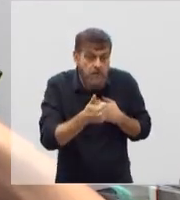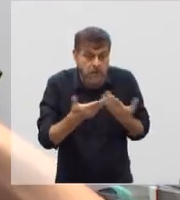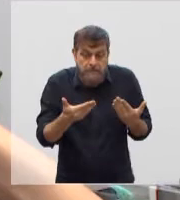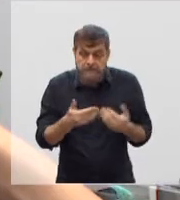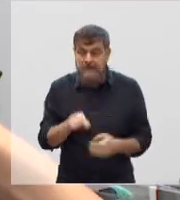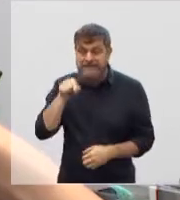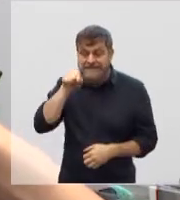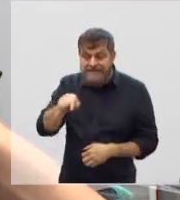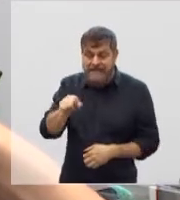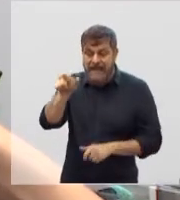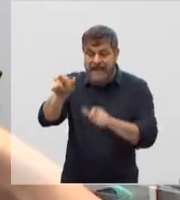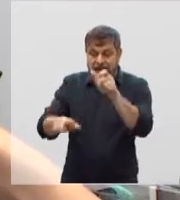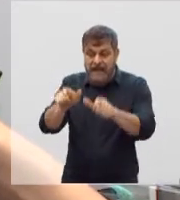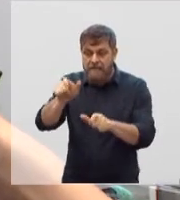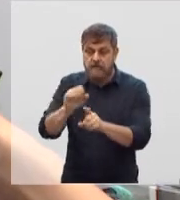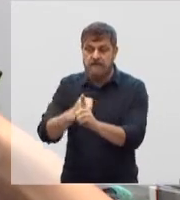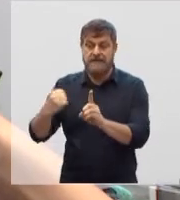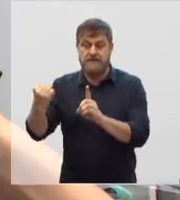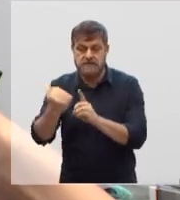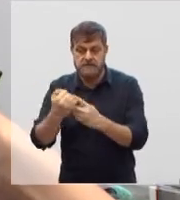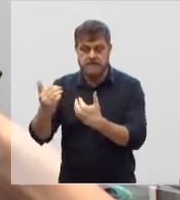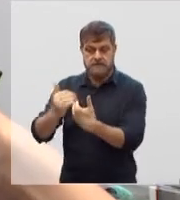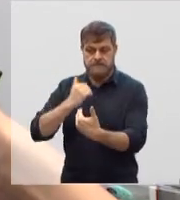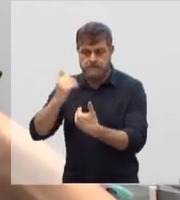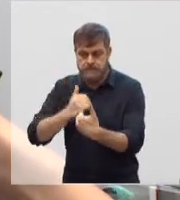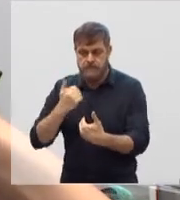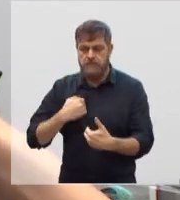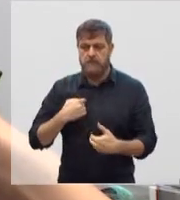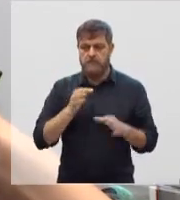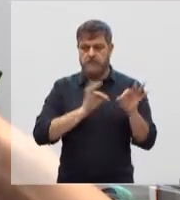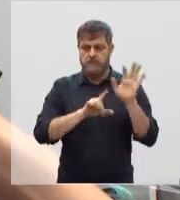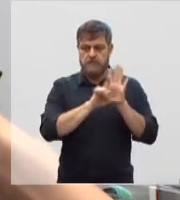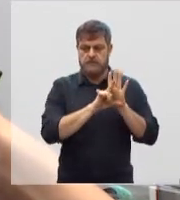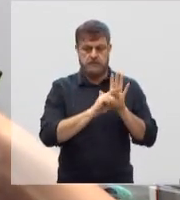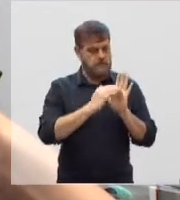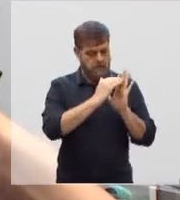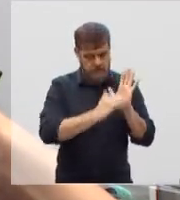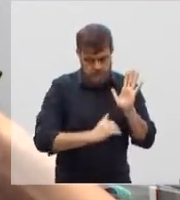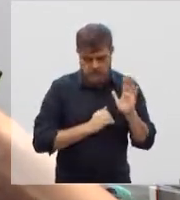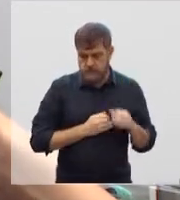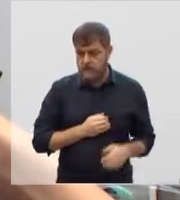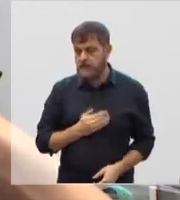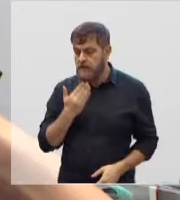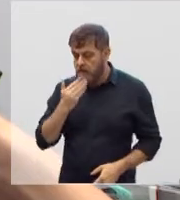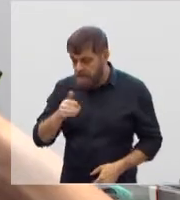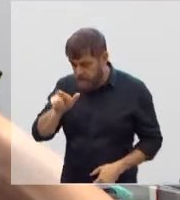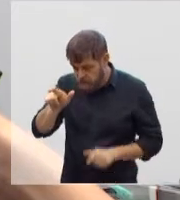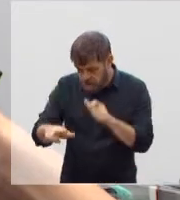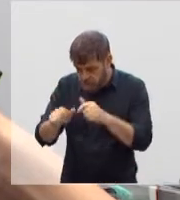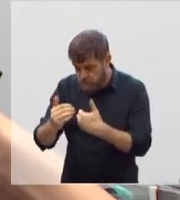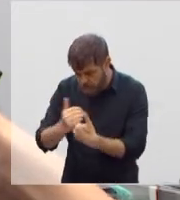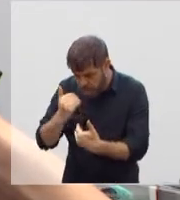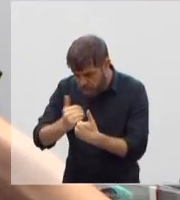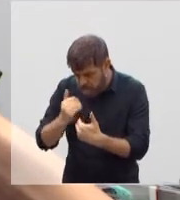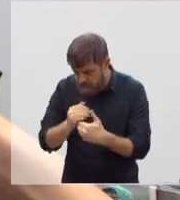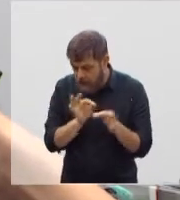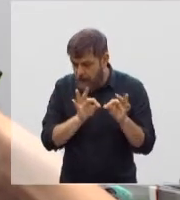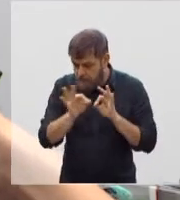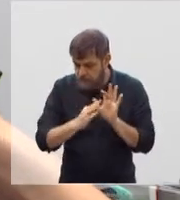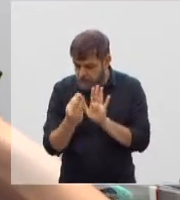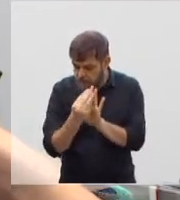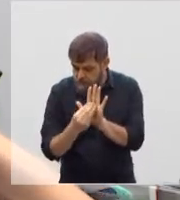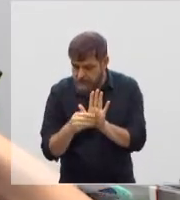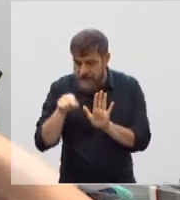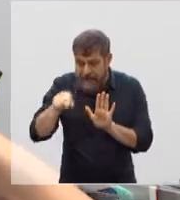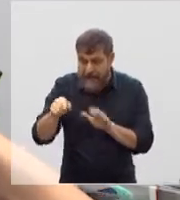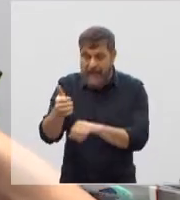o projeto exatamente para sentir essa reação da sociedade. Humildemente eu tirei o projeto e convidei as pessoas para apresentar um projeto mais adequado,